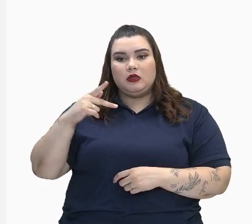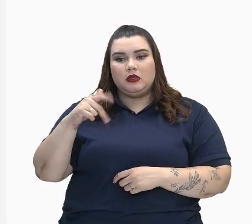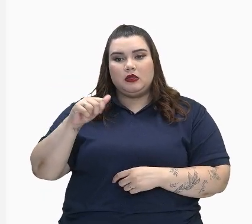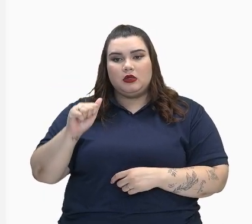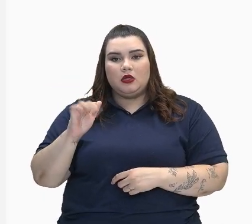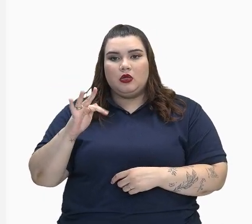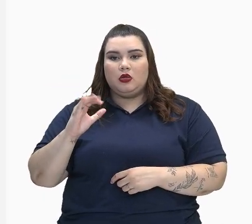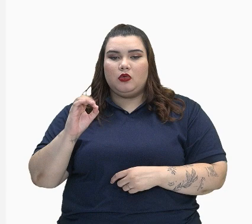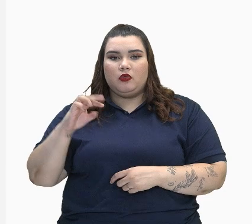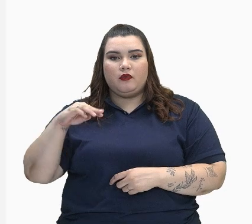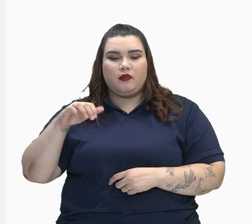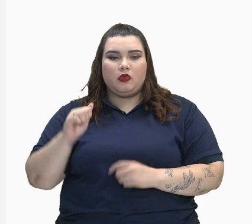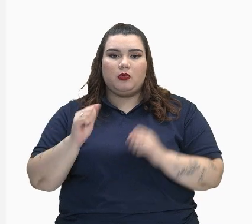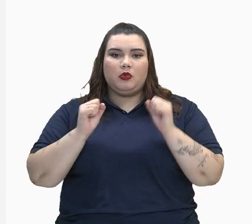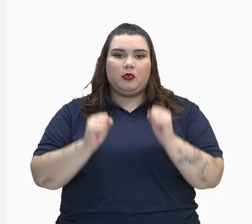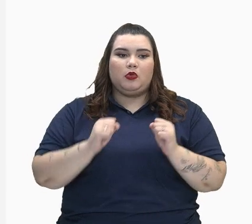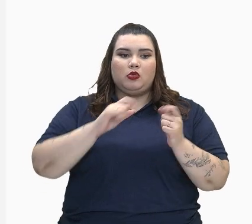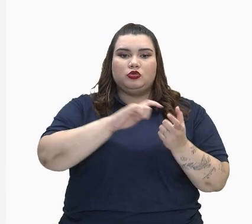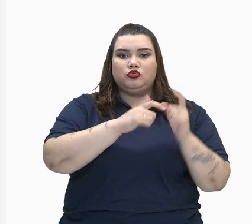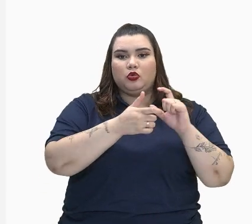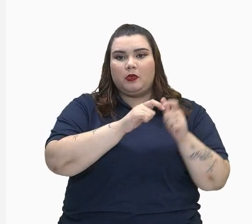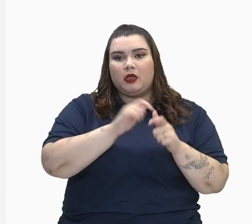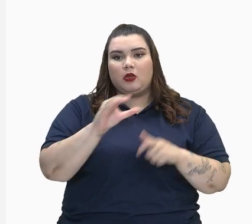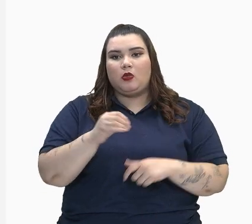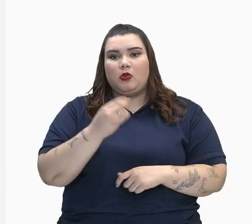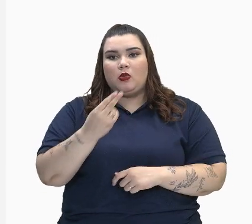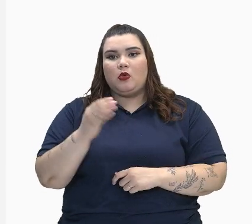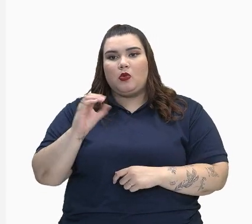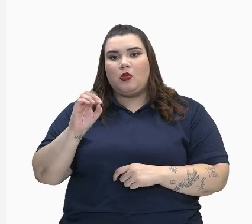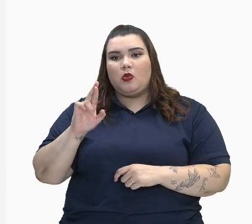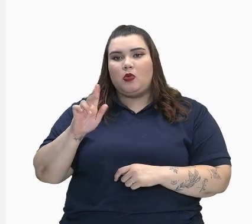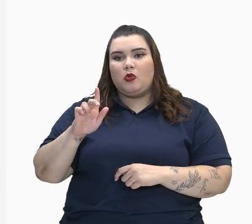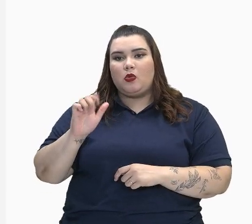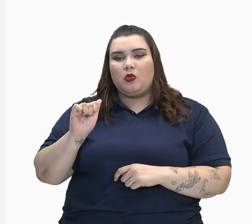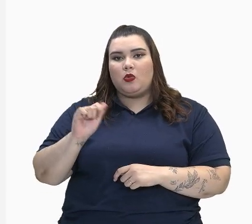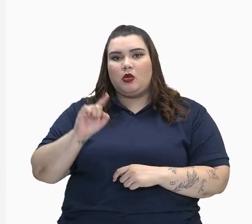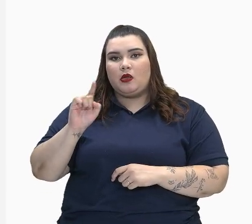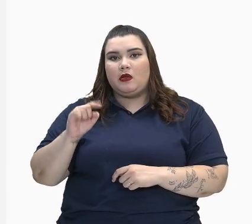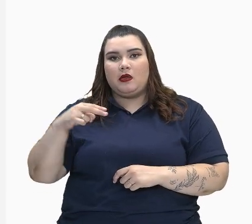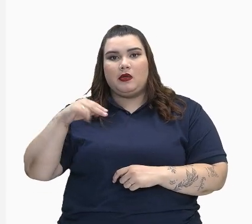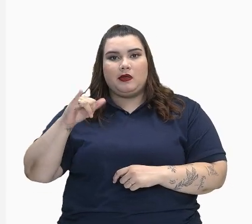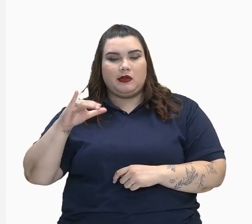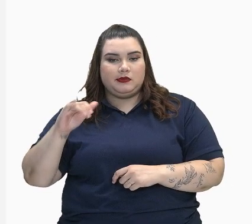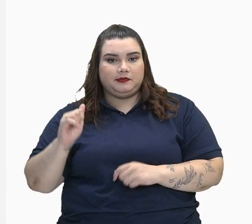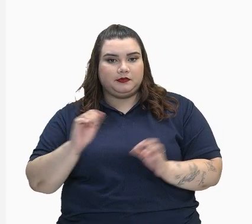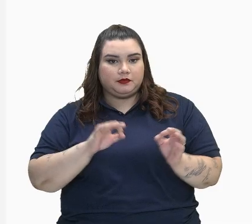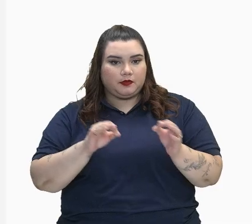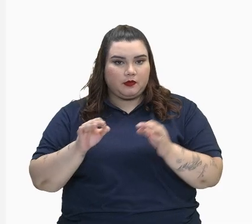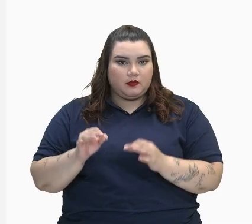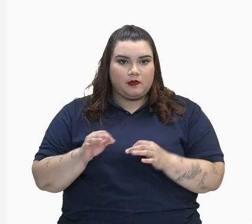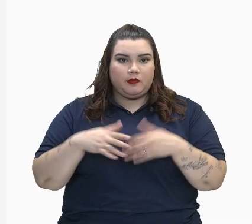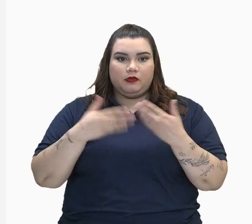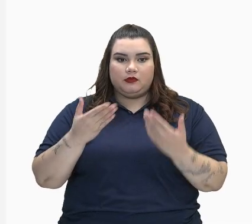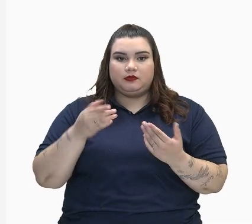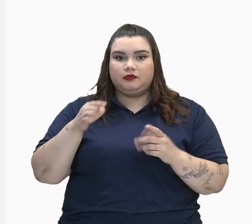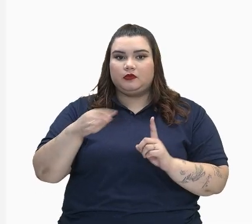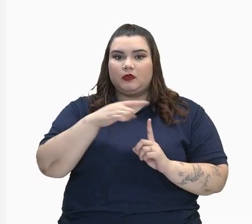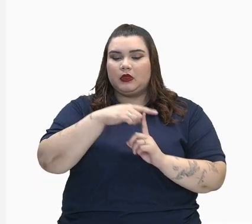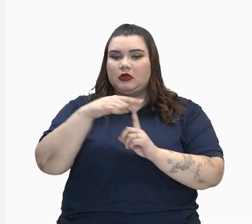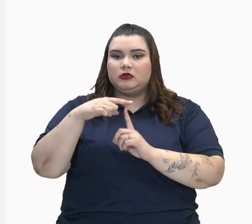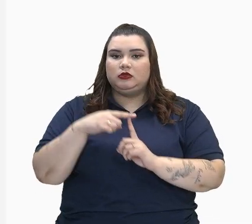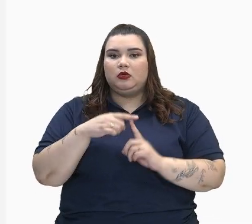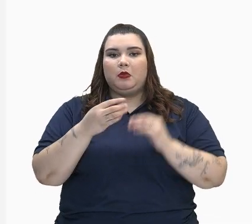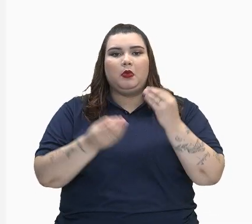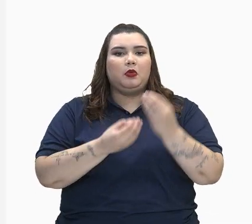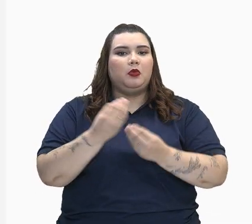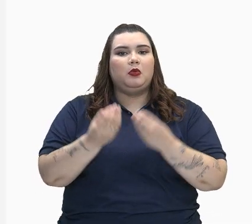uma vez, ela pode ser geométrica ou orgânica. E aí, essas formas geométricas, como